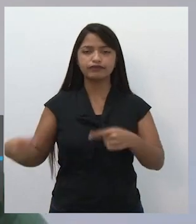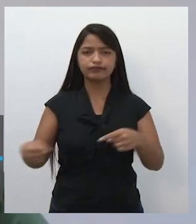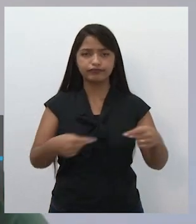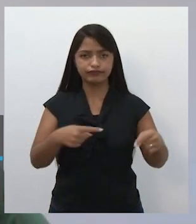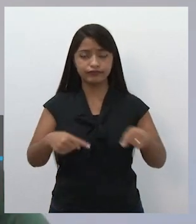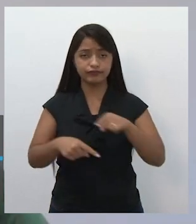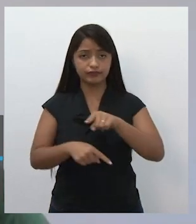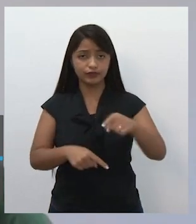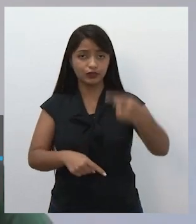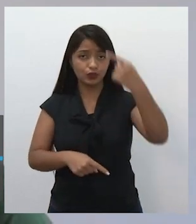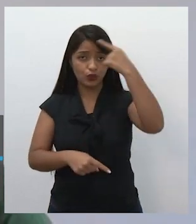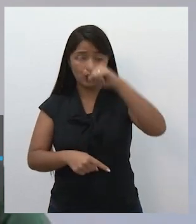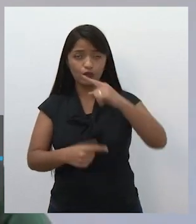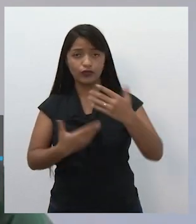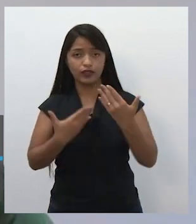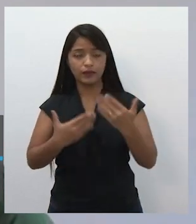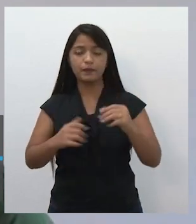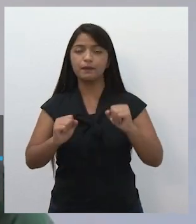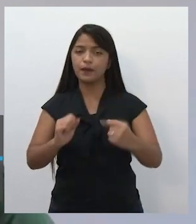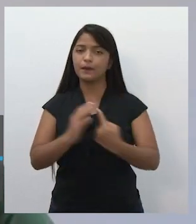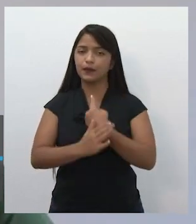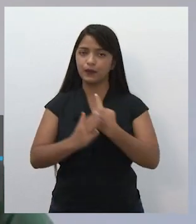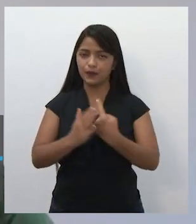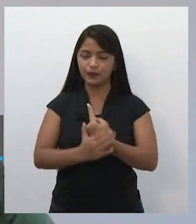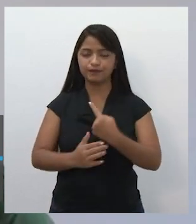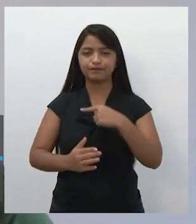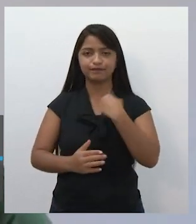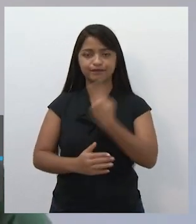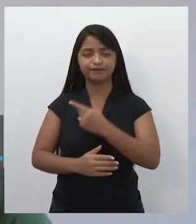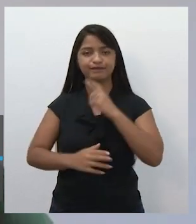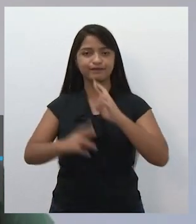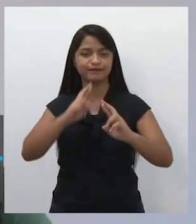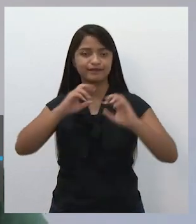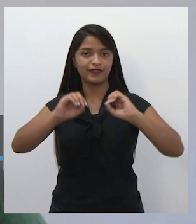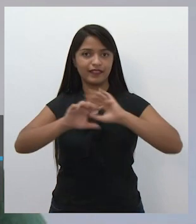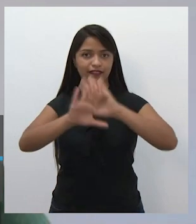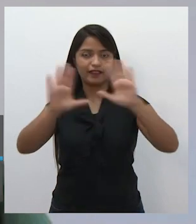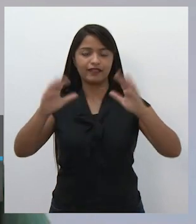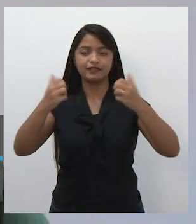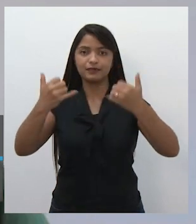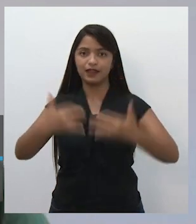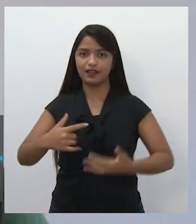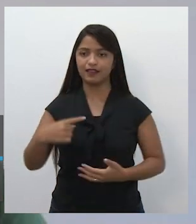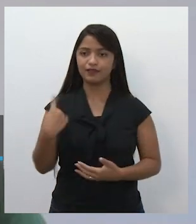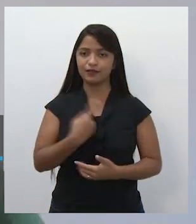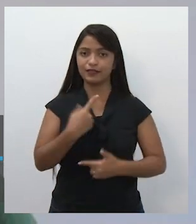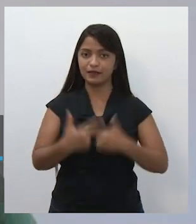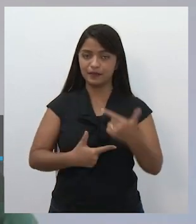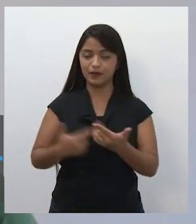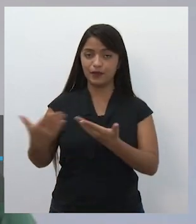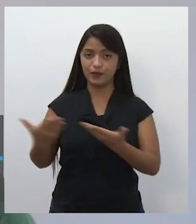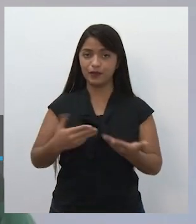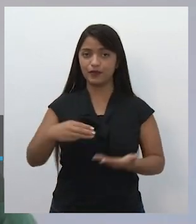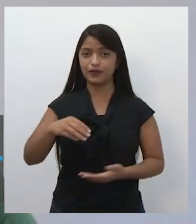de vocês e podendo falar um pouquinho do nosso trabalho. Passa a palavra, Marcos.